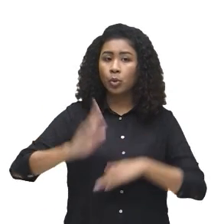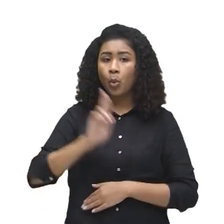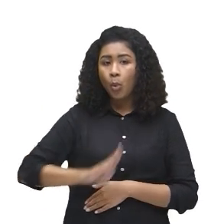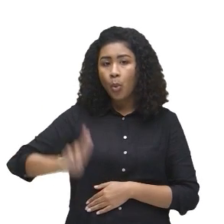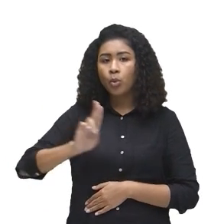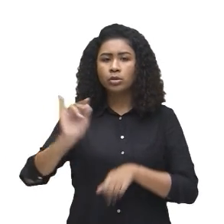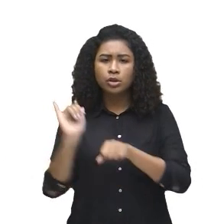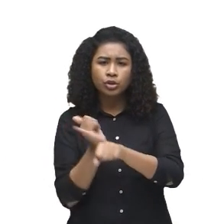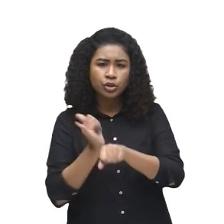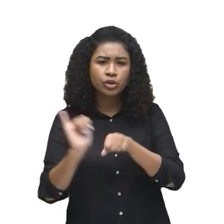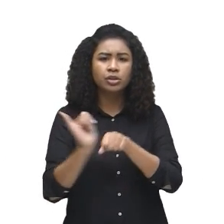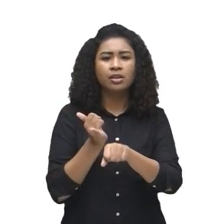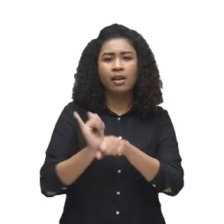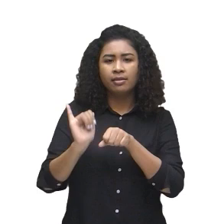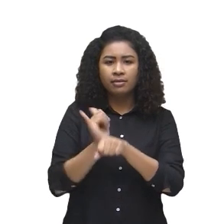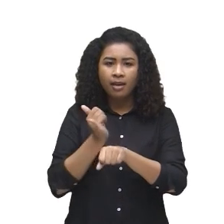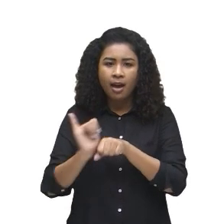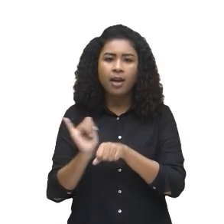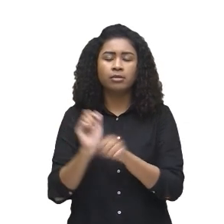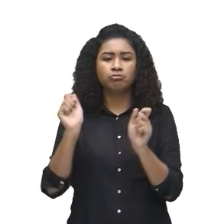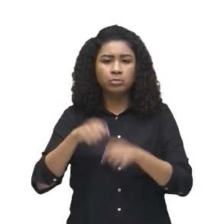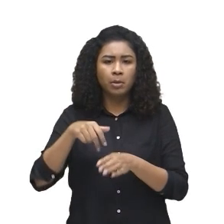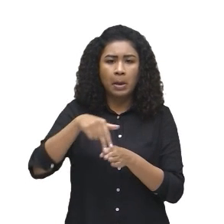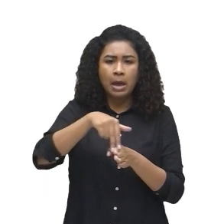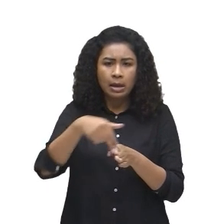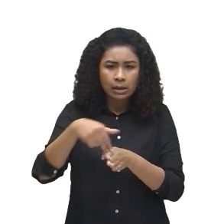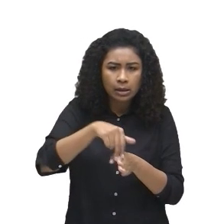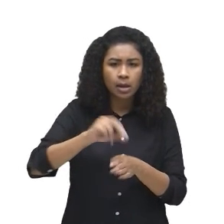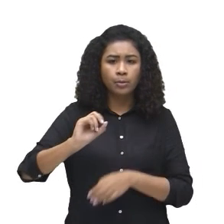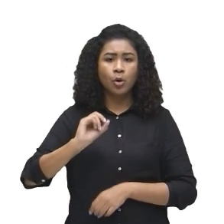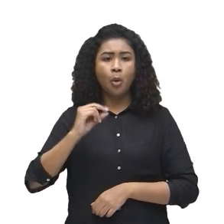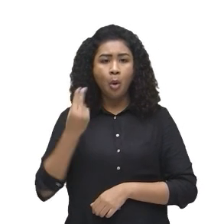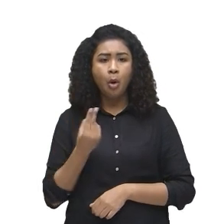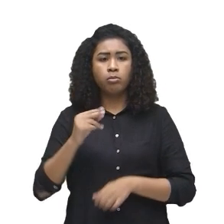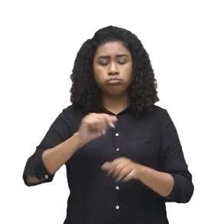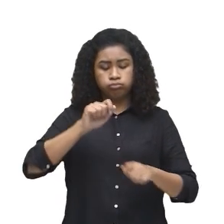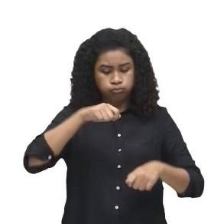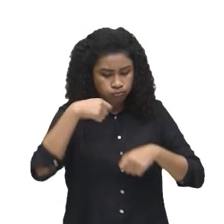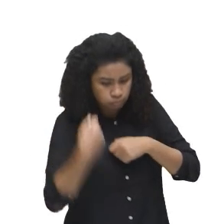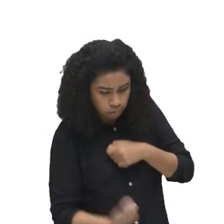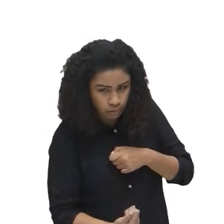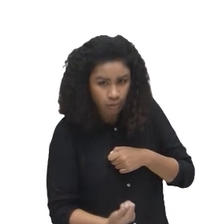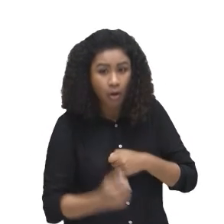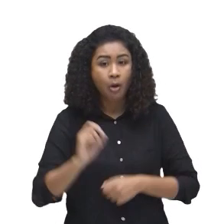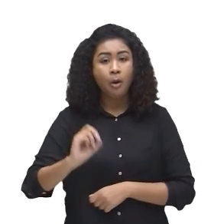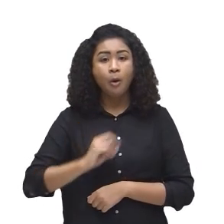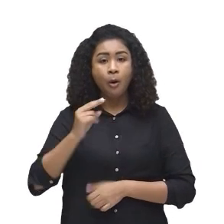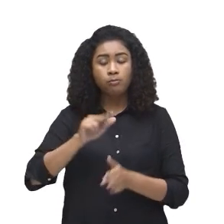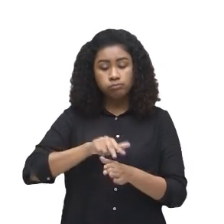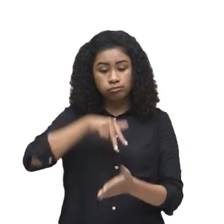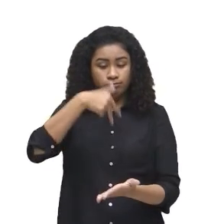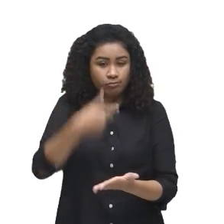e imobilização ou exclusão para o desenvolvimento de ações de ataque e defesa.